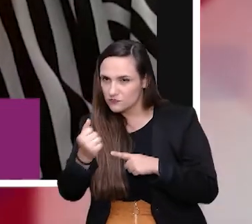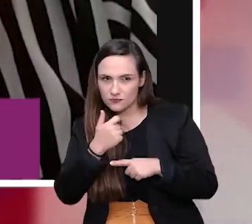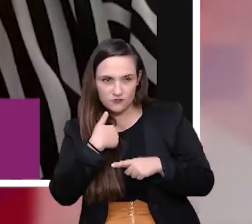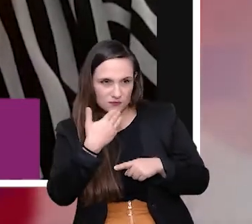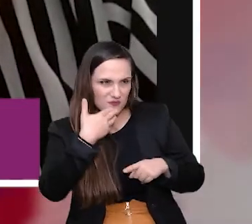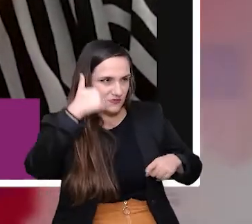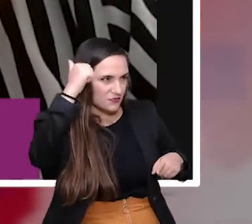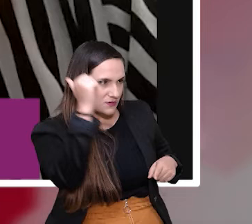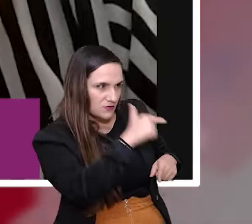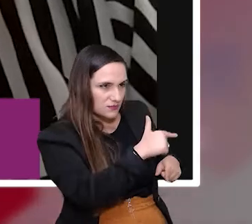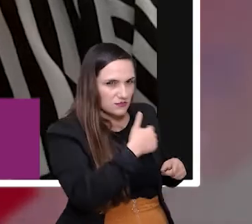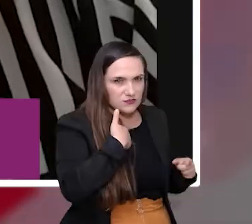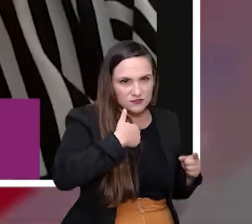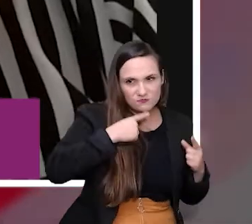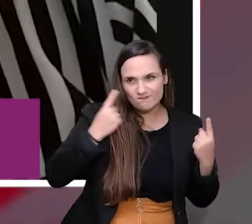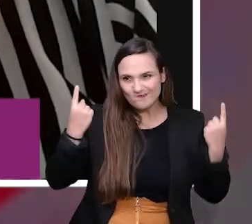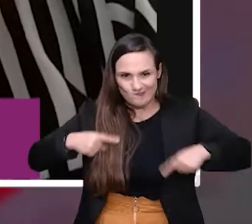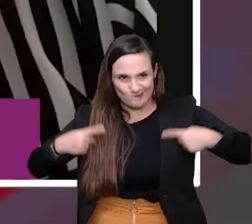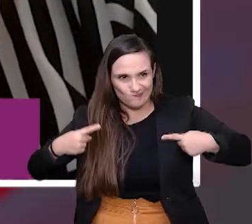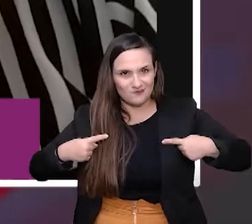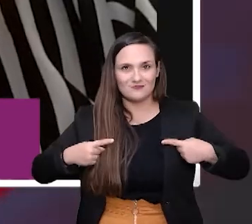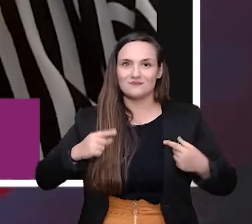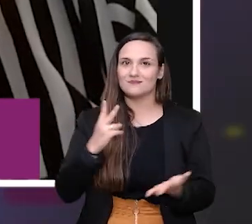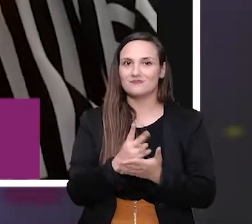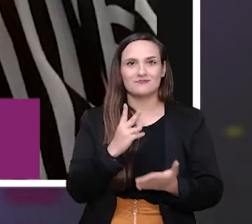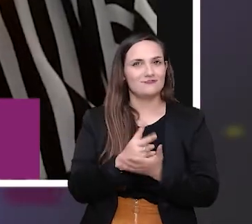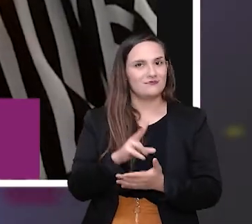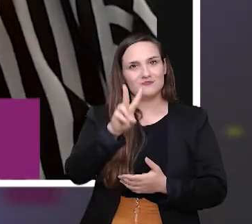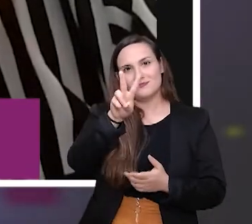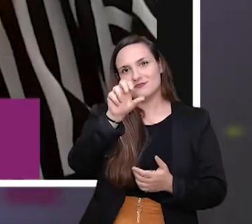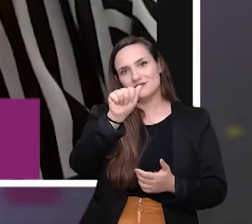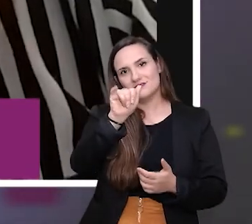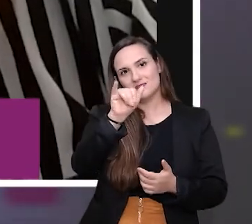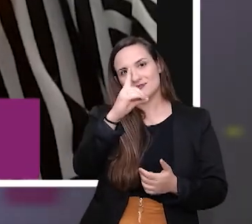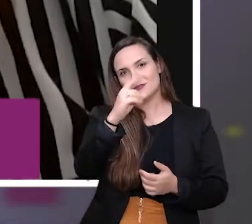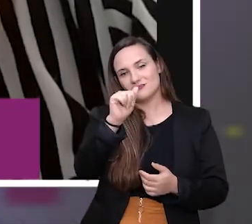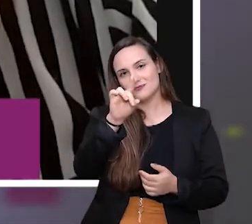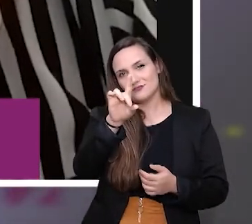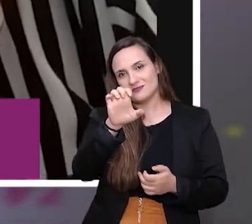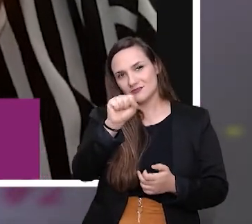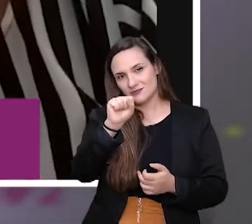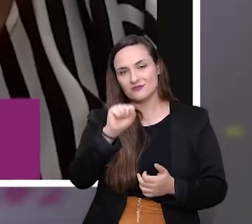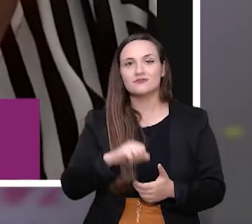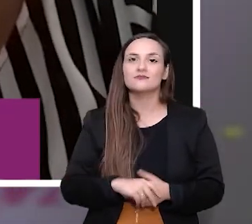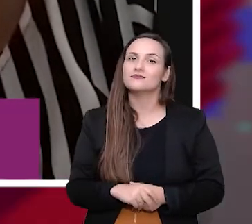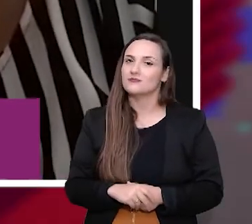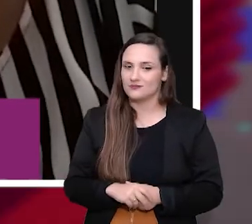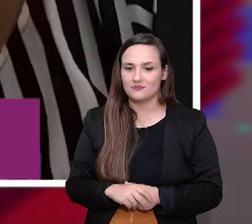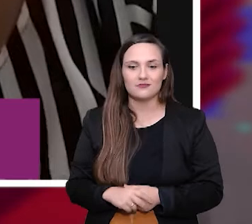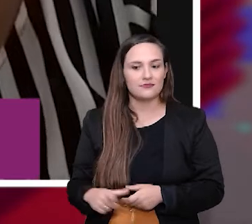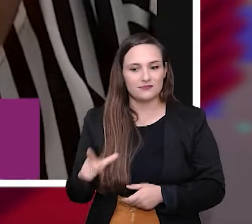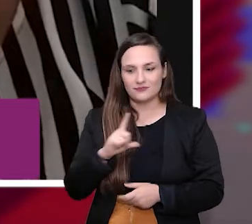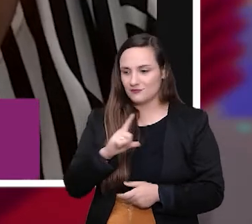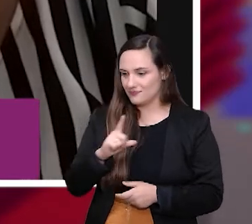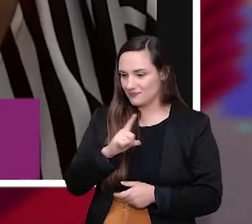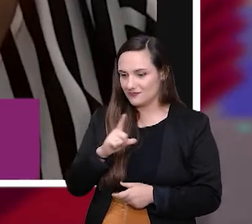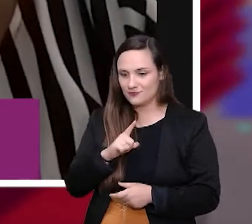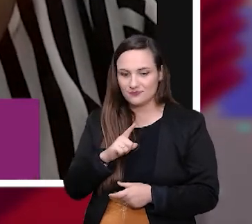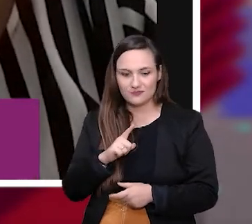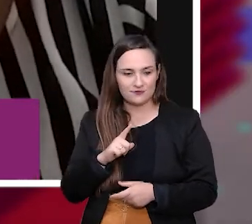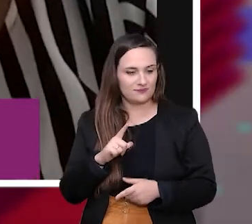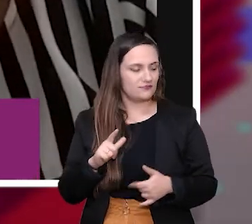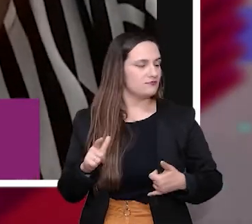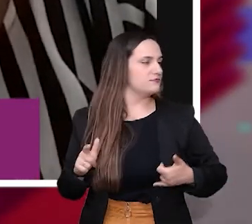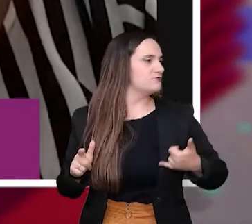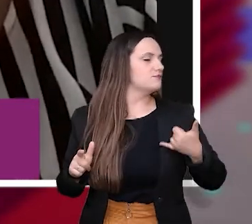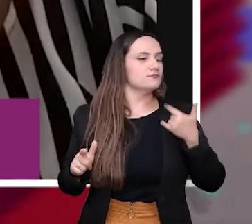que tem que ser inflado o tempo todo, né? Uma fogueira de vaidades, Um né? artifício. Oi? Uma fogueira de vaidades, muitas vezes,